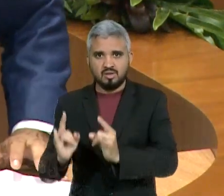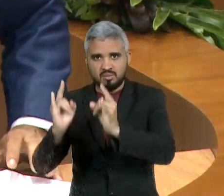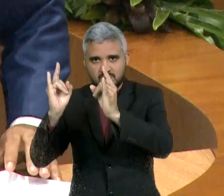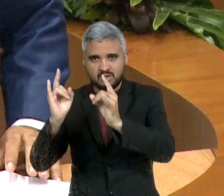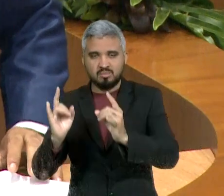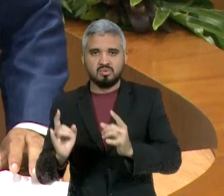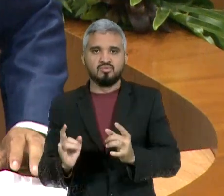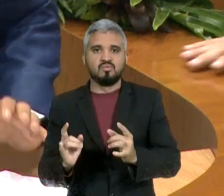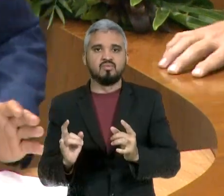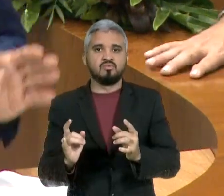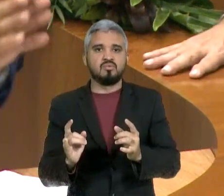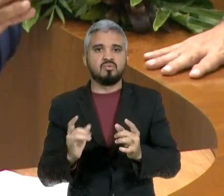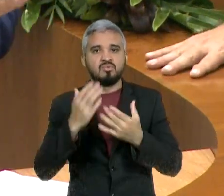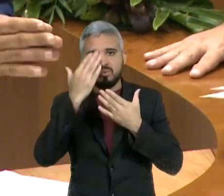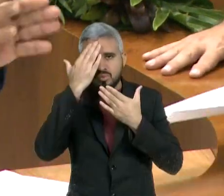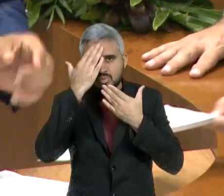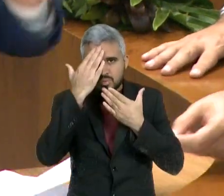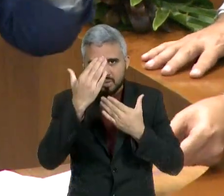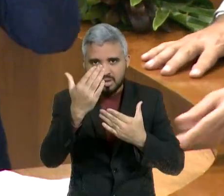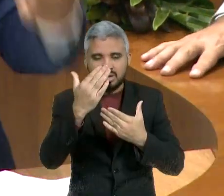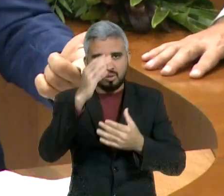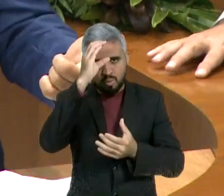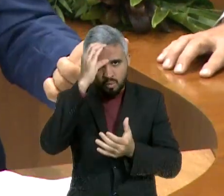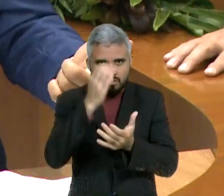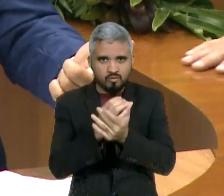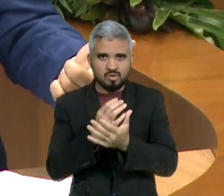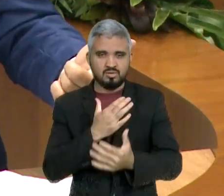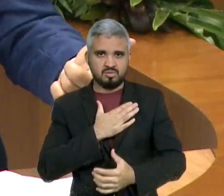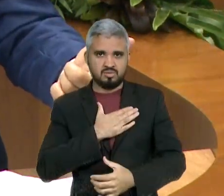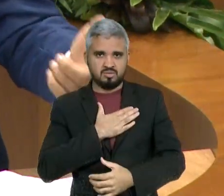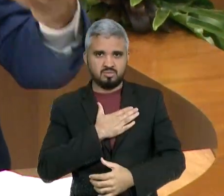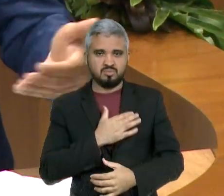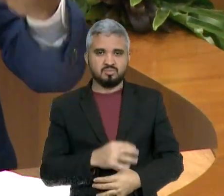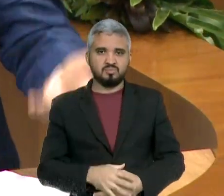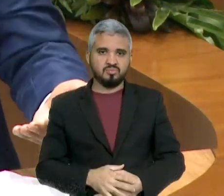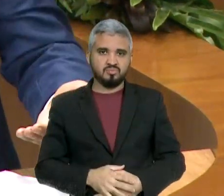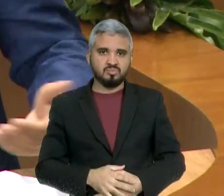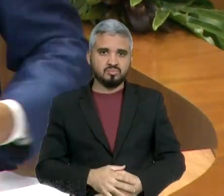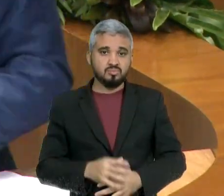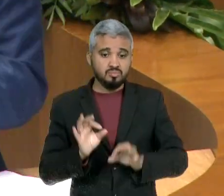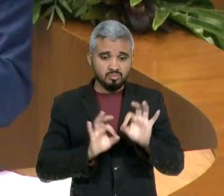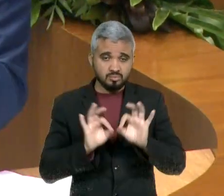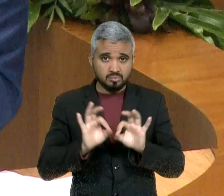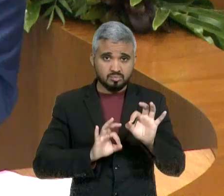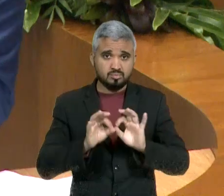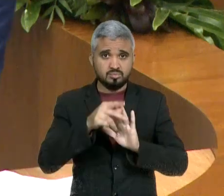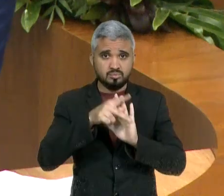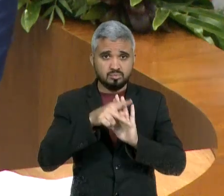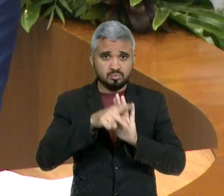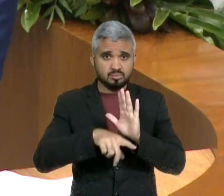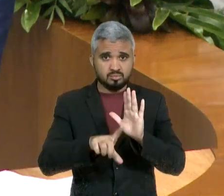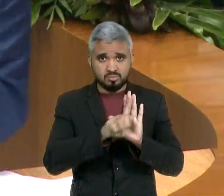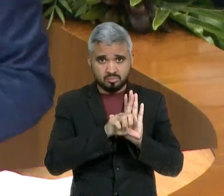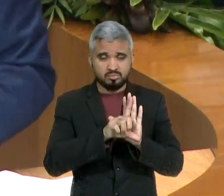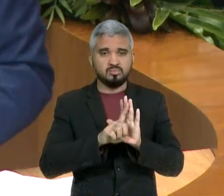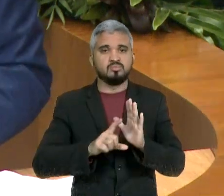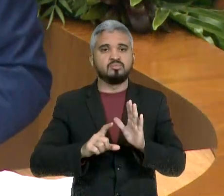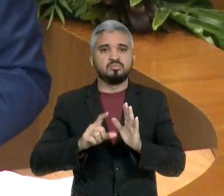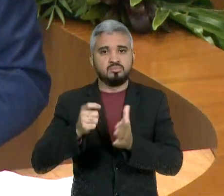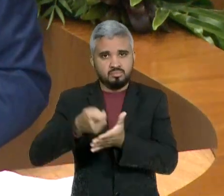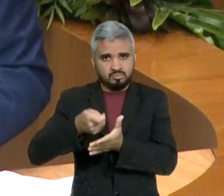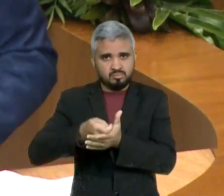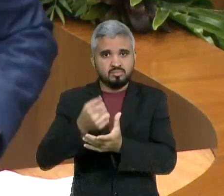confiança no nosso mandato, pela confiança no trabalho. Já estamos preparando projeto de lei de garantia de direitos